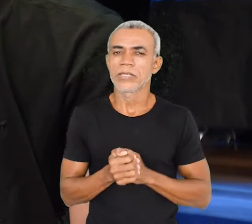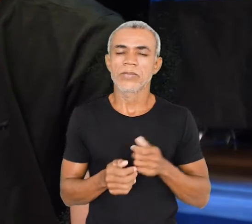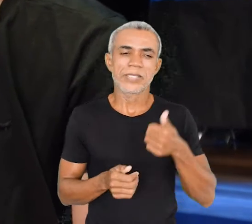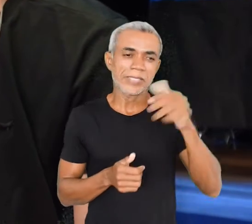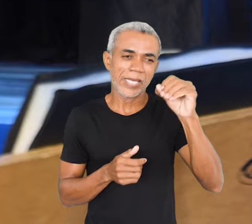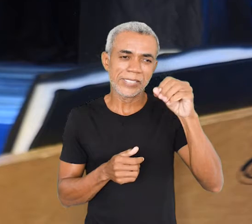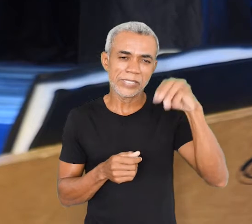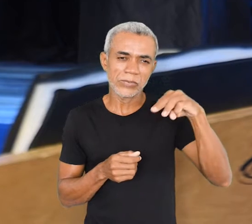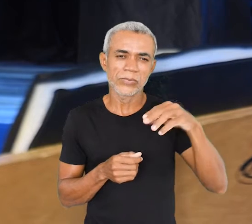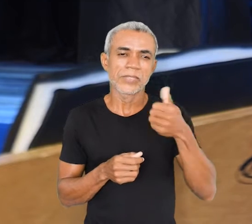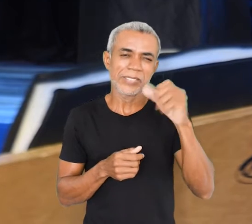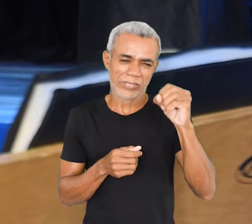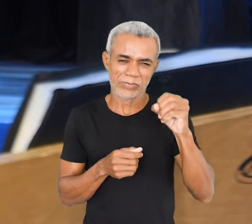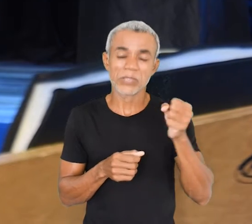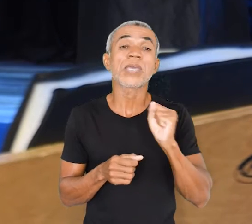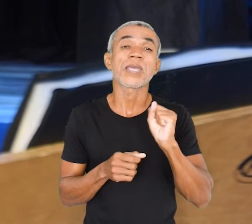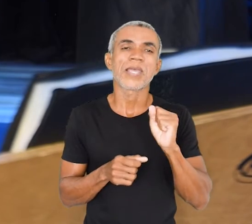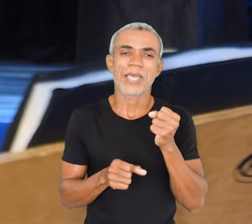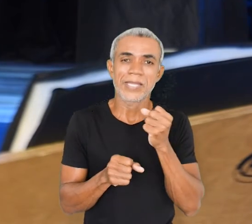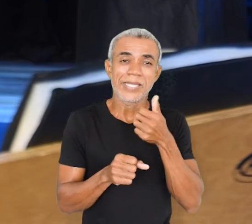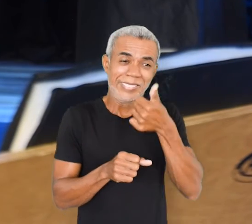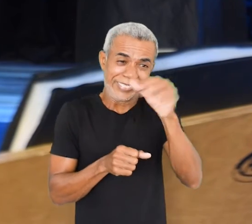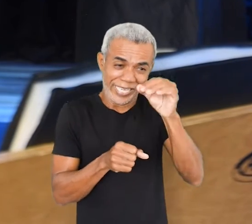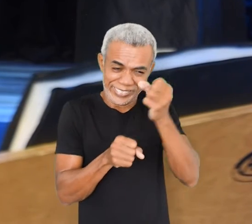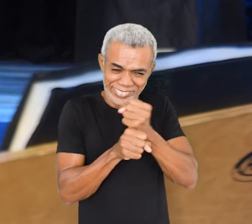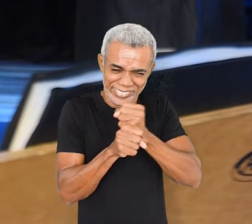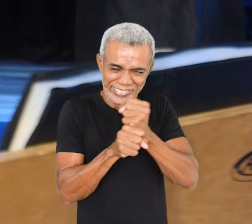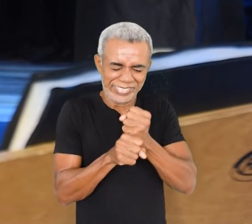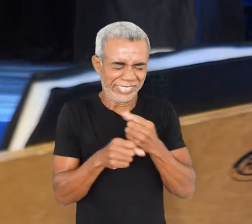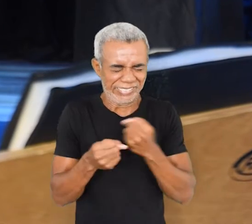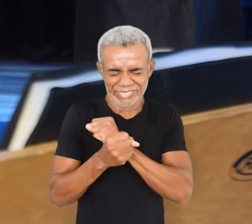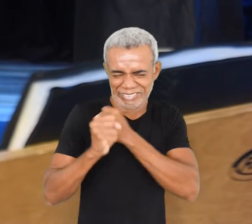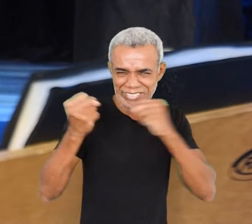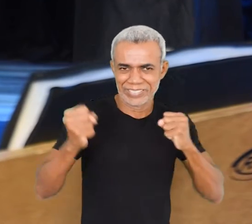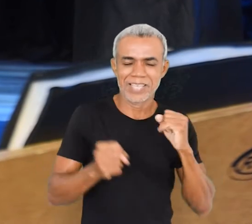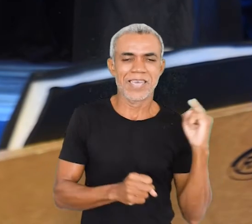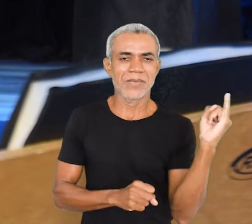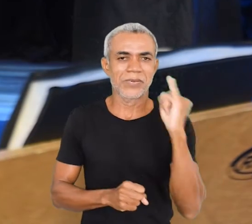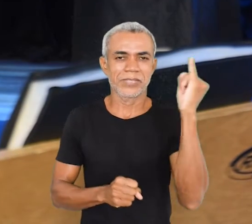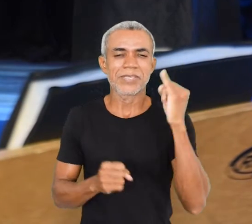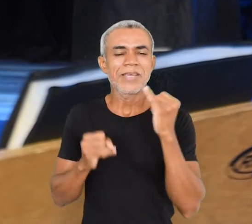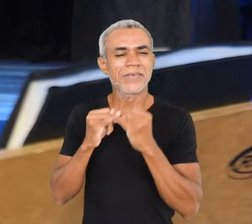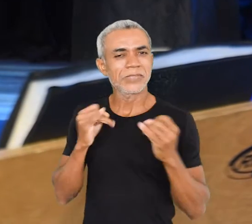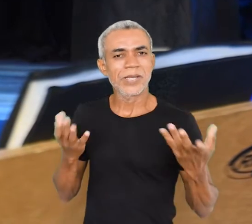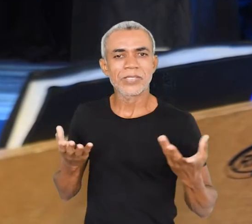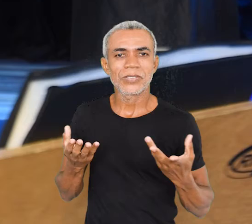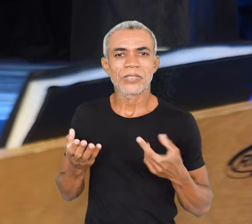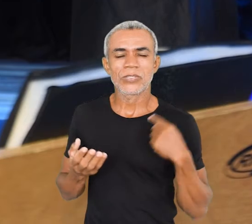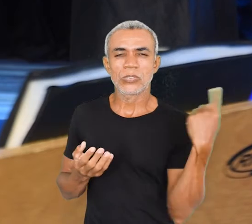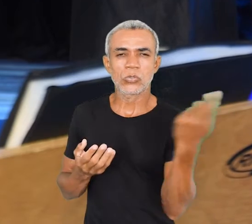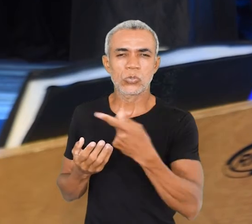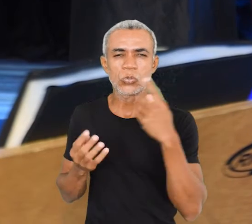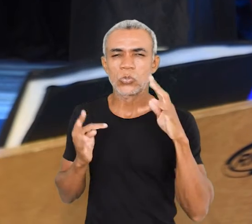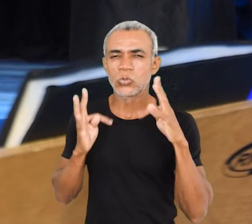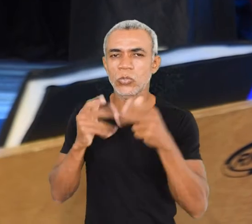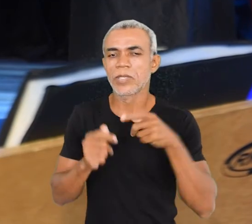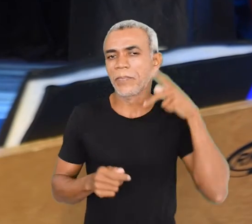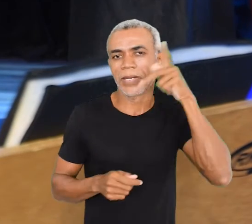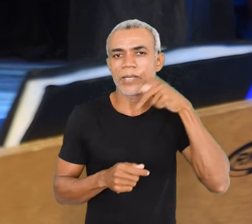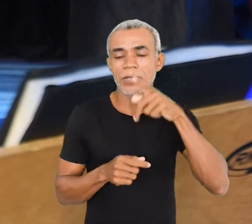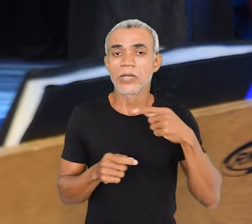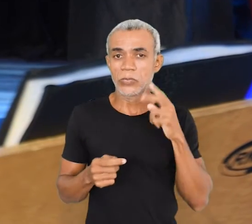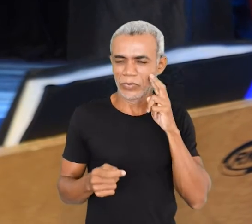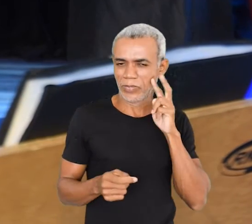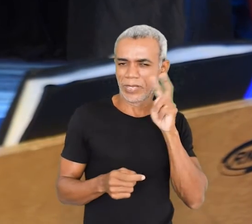através do Prima. Não é 10 segundos, não é 10 minutos, é 10 anos. É uma coisa grande, importante, que faz parte